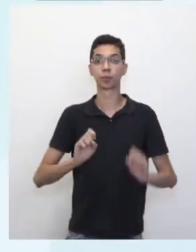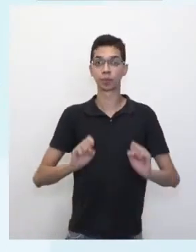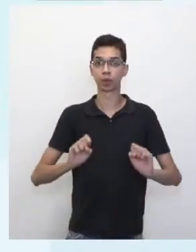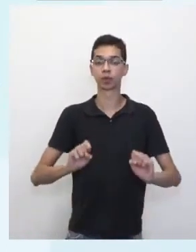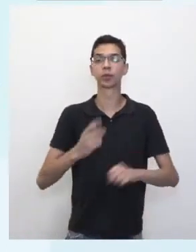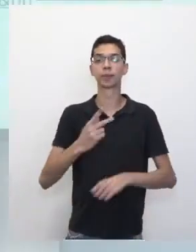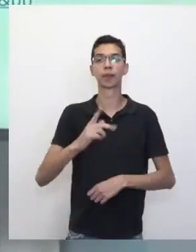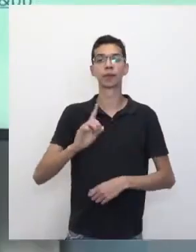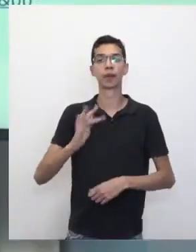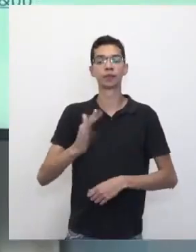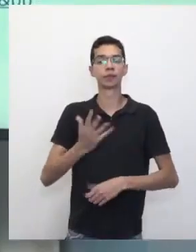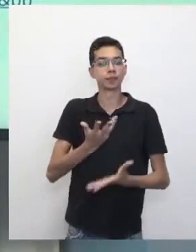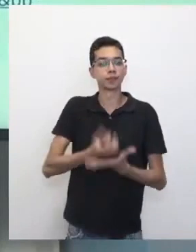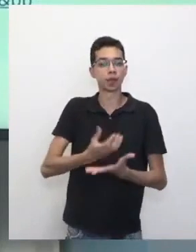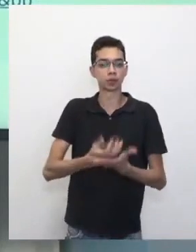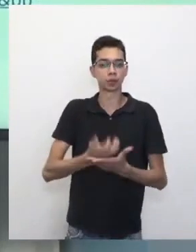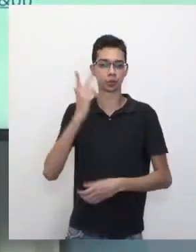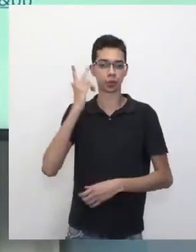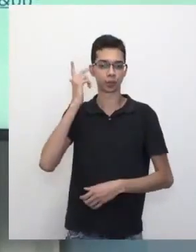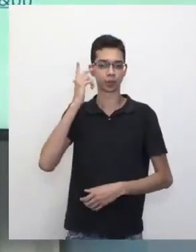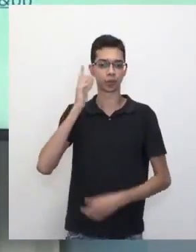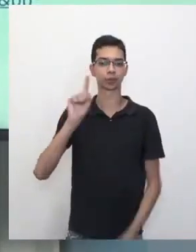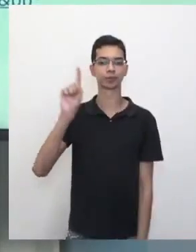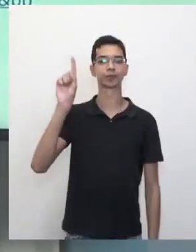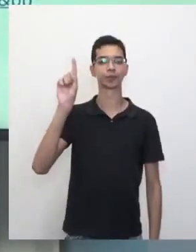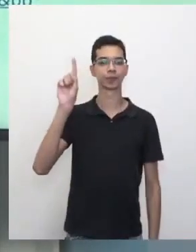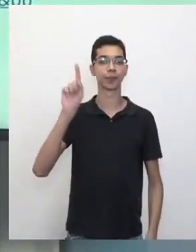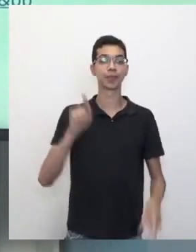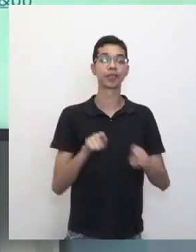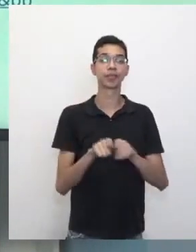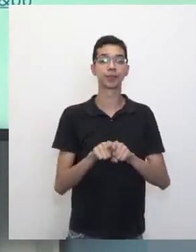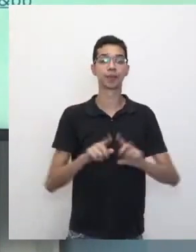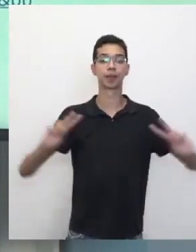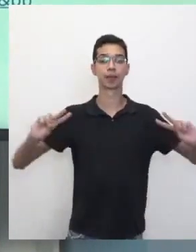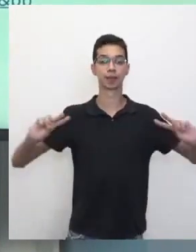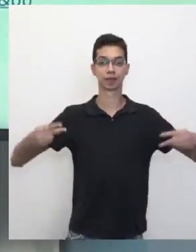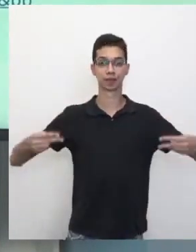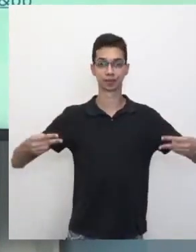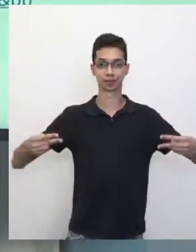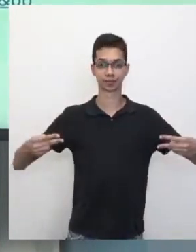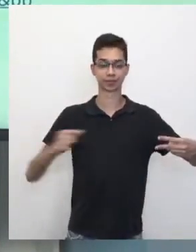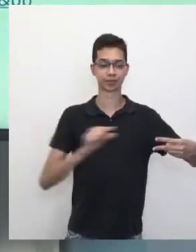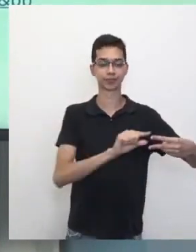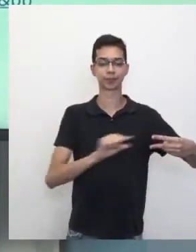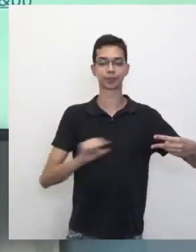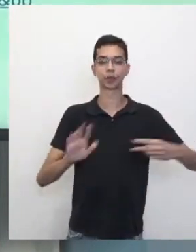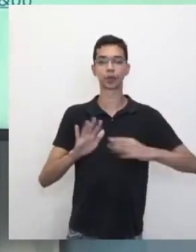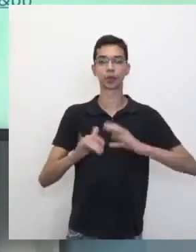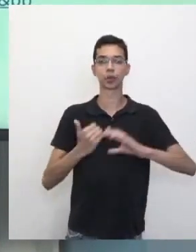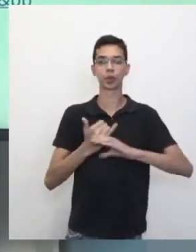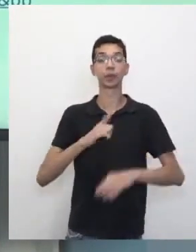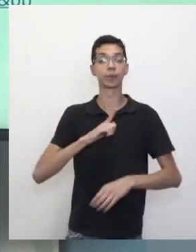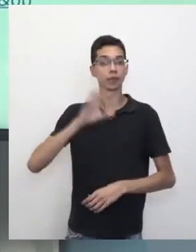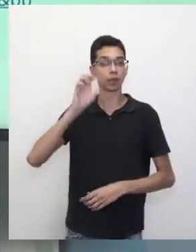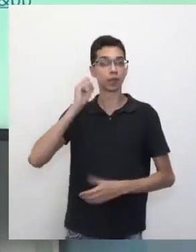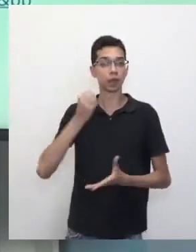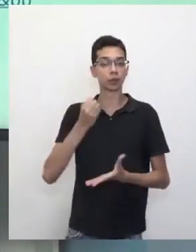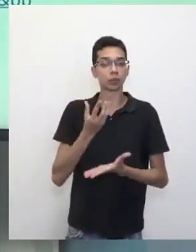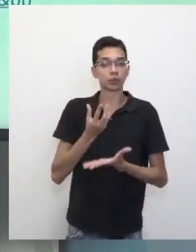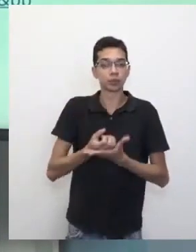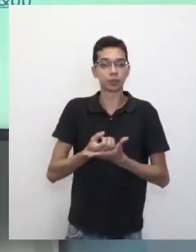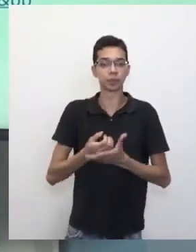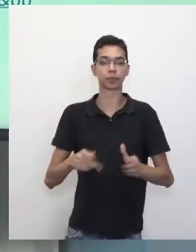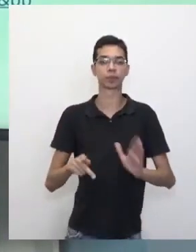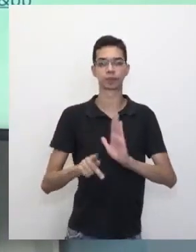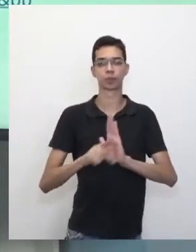esse livro normal. E o link que está embaixo para vocês é do YouTube com o audiobook. Né, o audiolivro está lá inteiro para